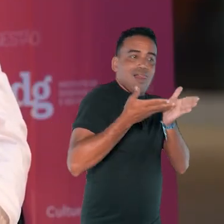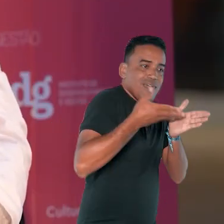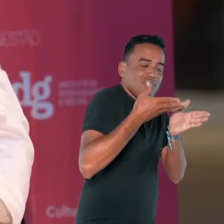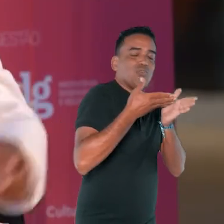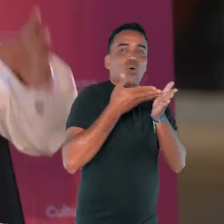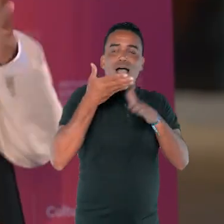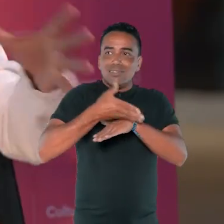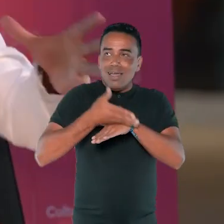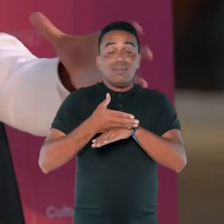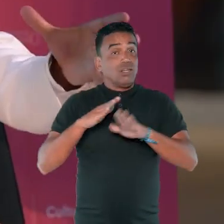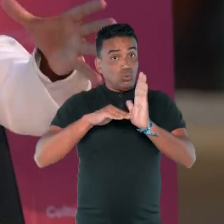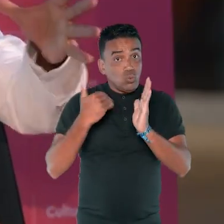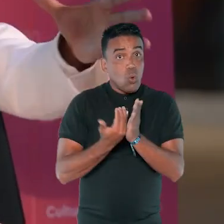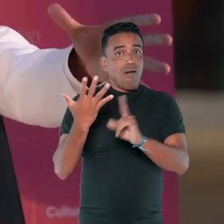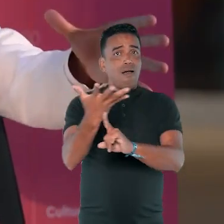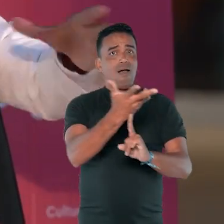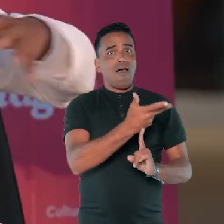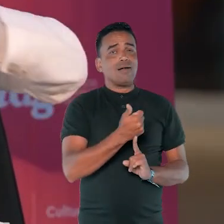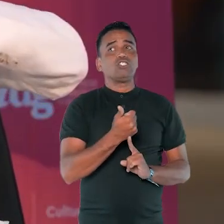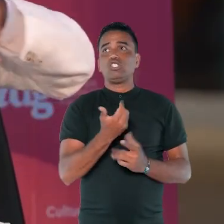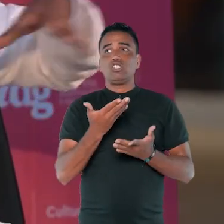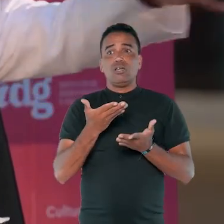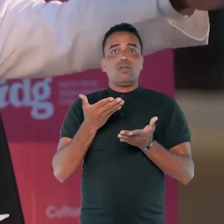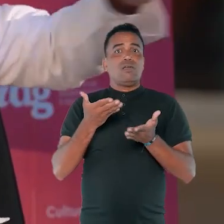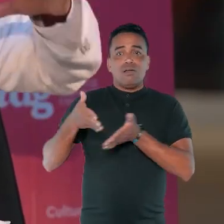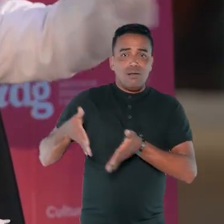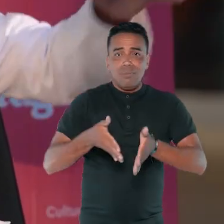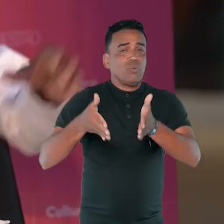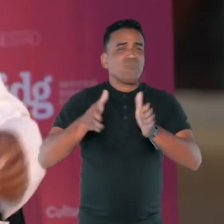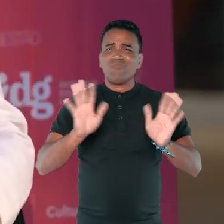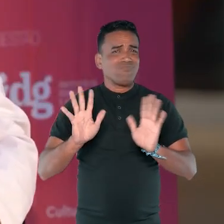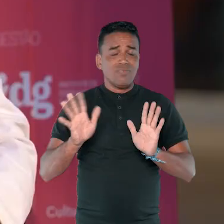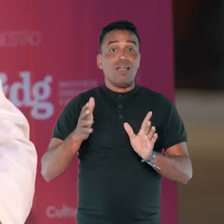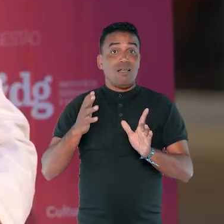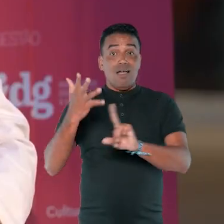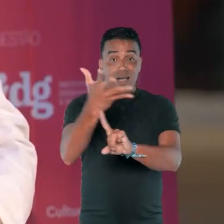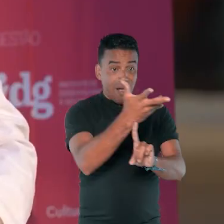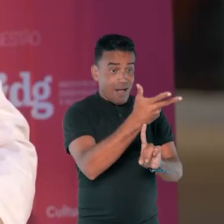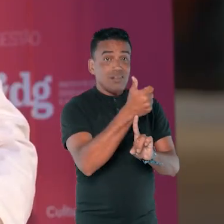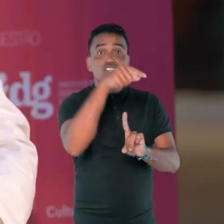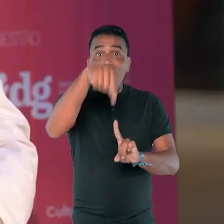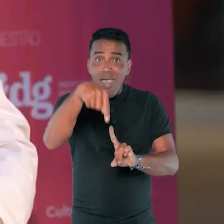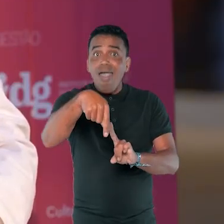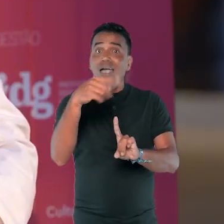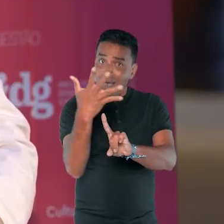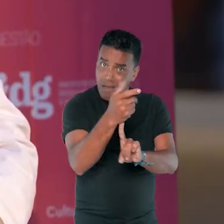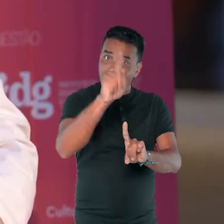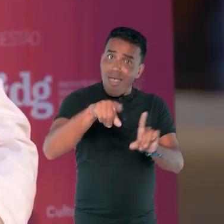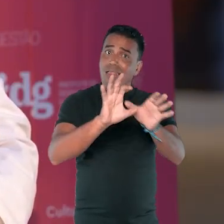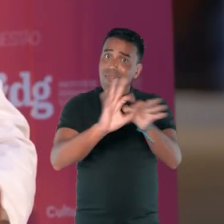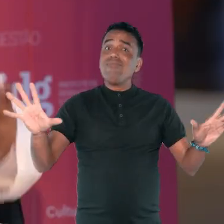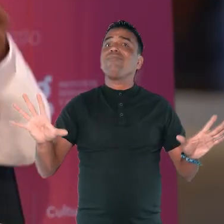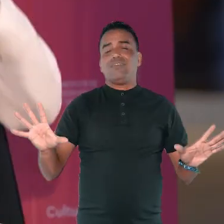dizer, não, toda arte tem que estar nesse caminho. Não, a arte é para ser assim livre mesmo, né? É como eu